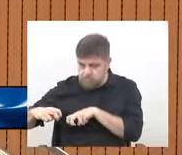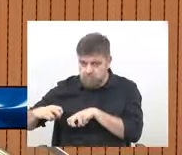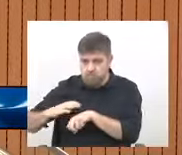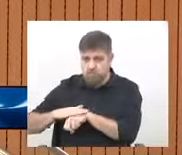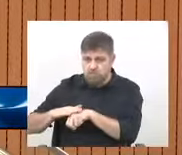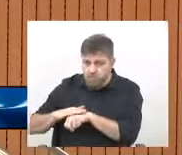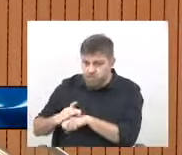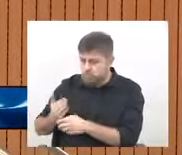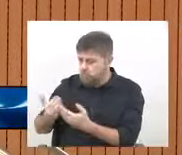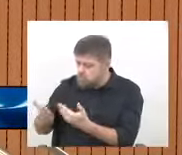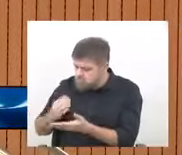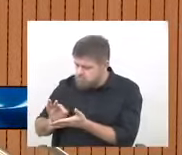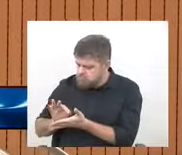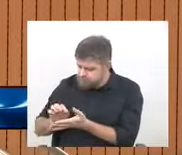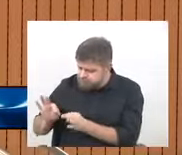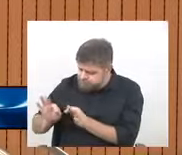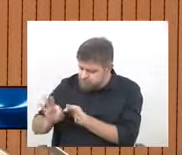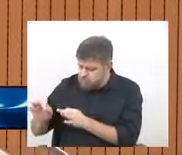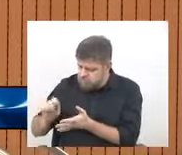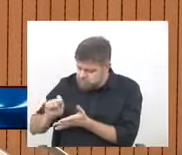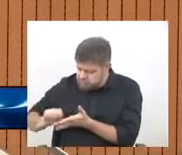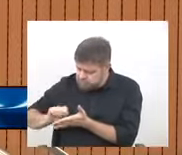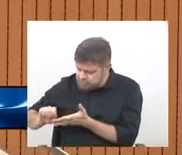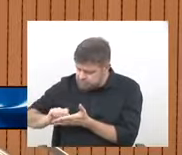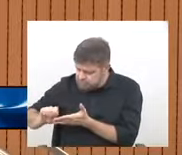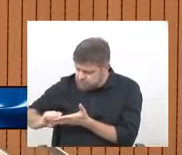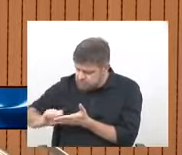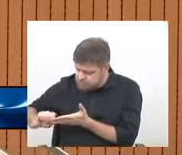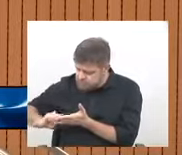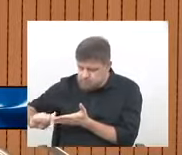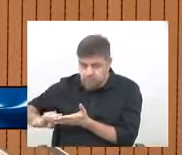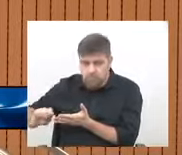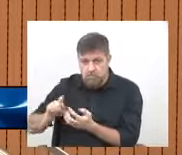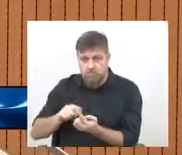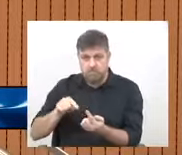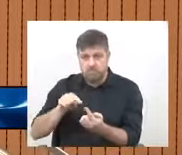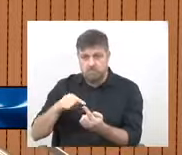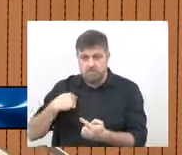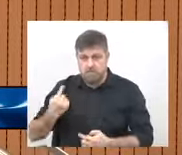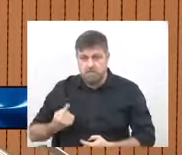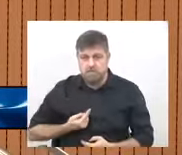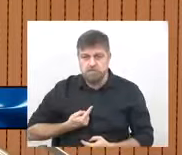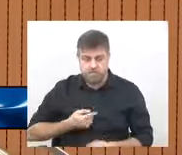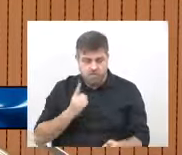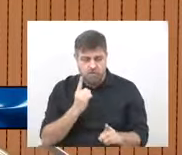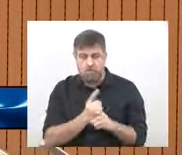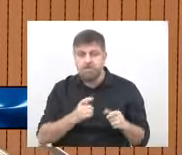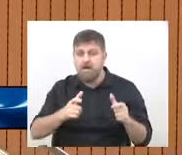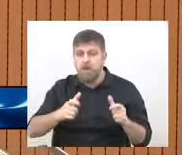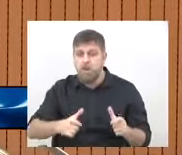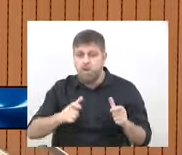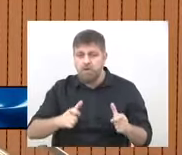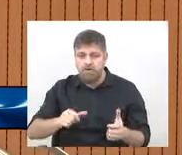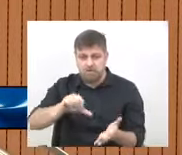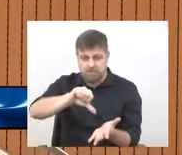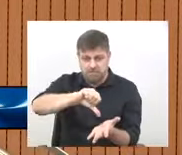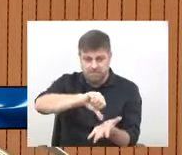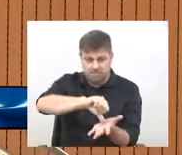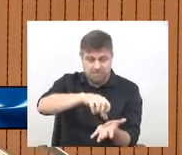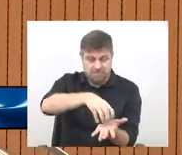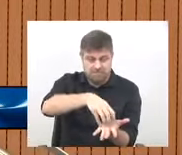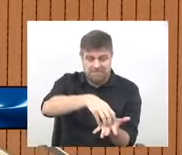fazer este projeto de lei, para que nós pudéssemos dar um nome ali no centro de